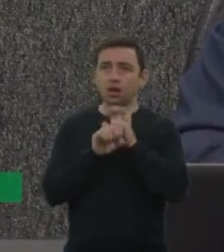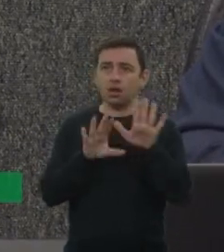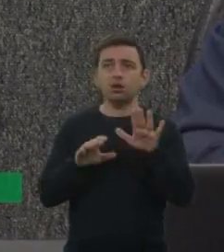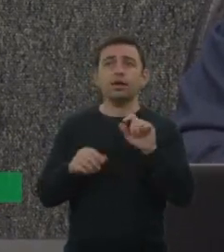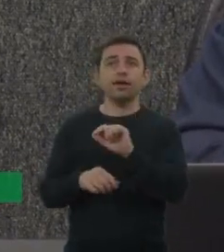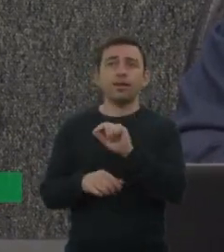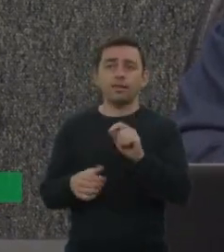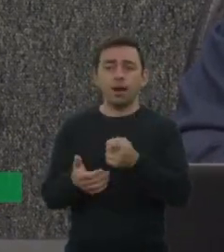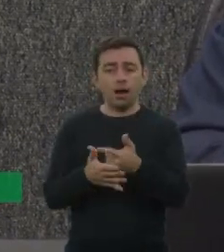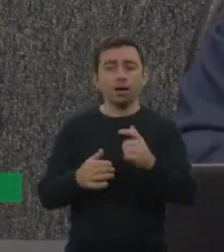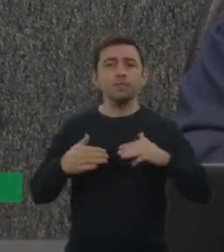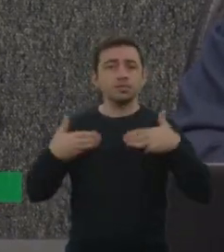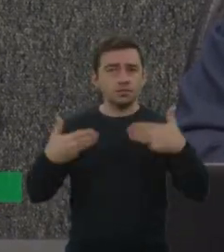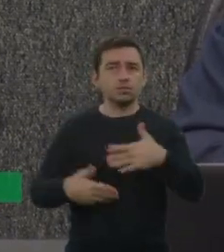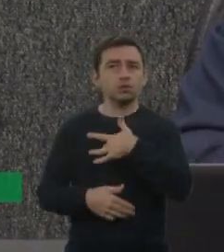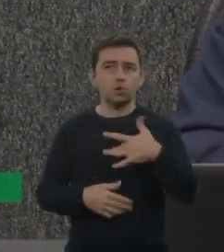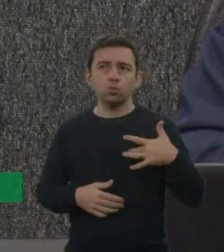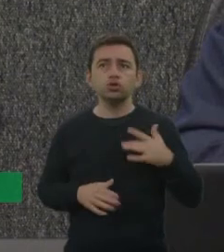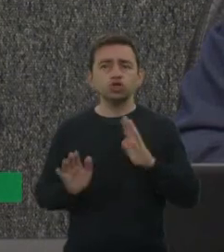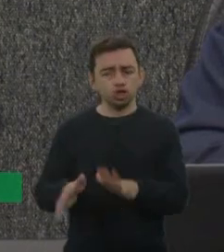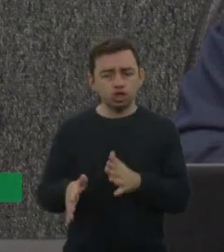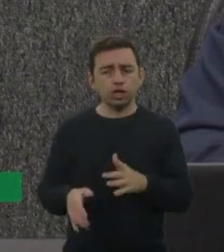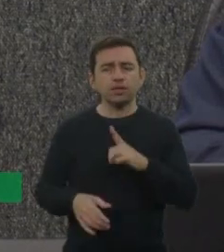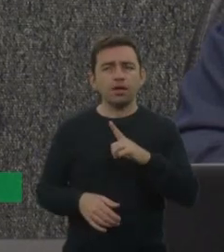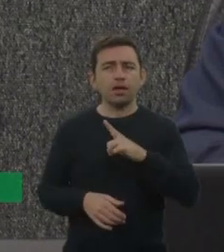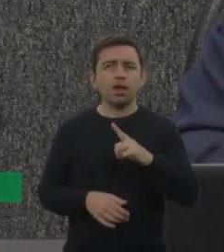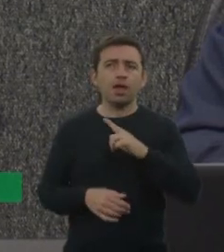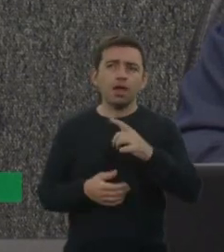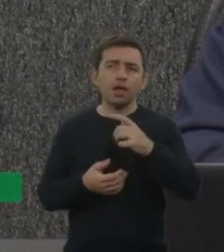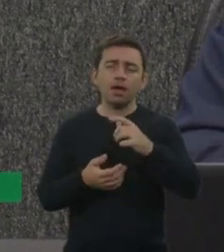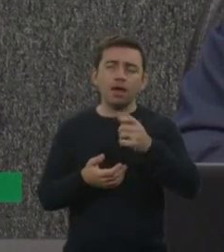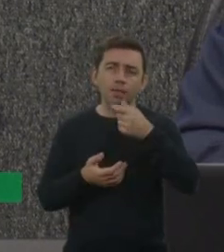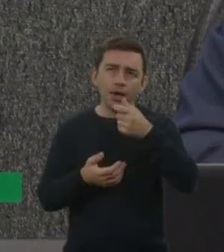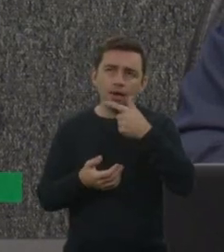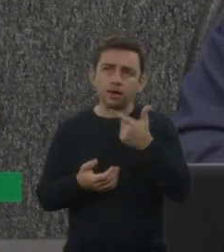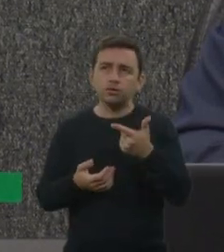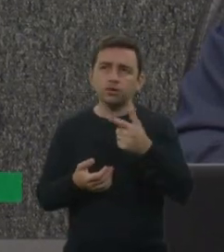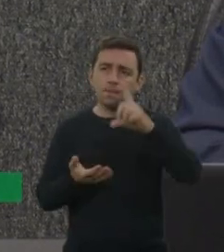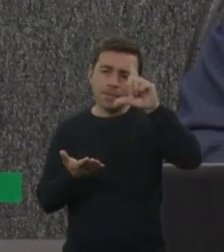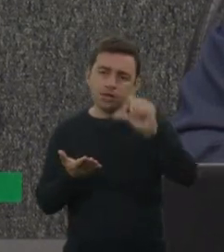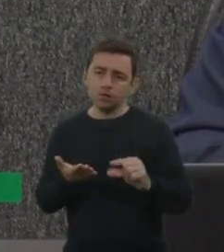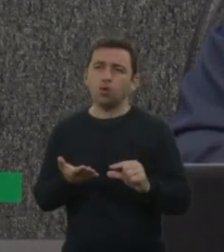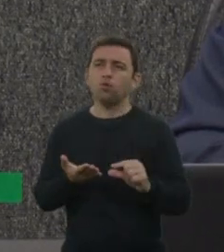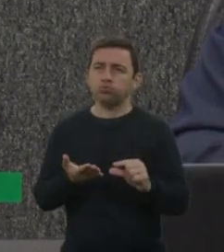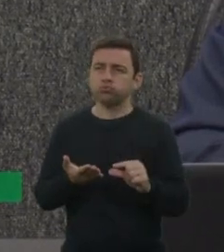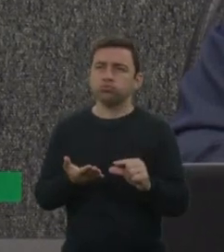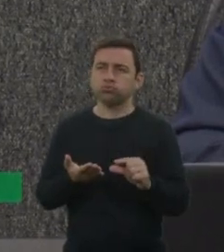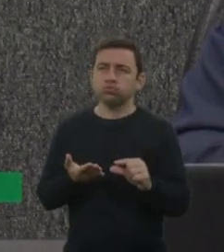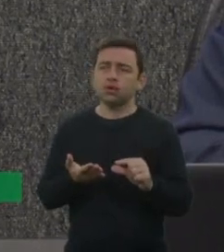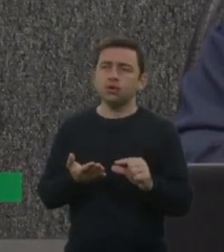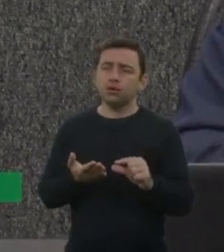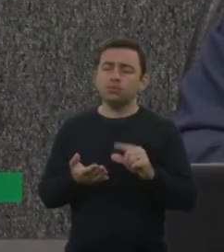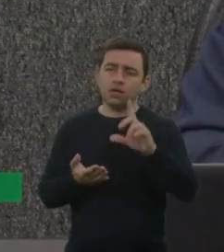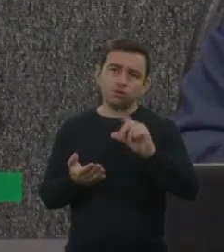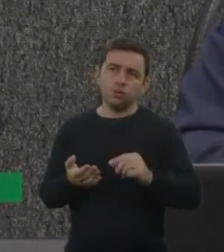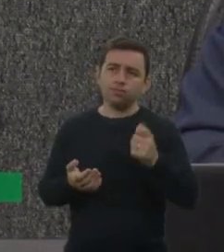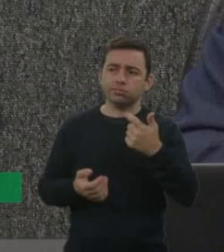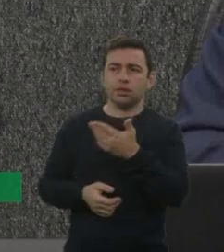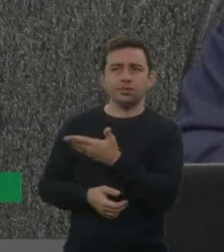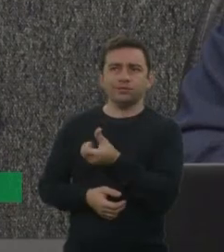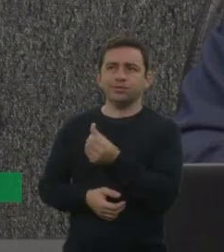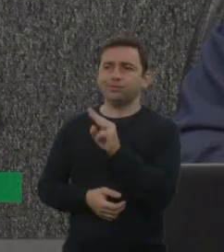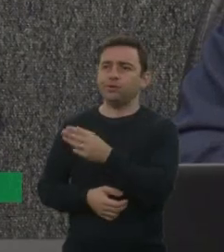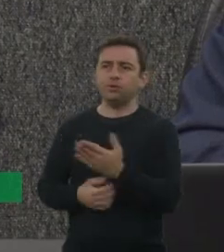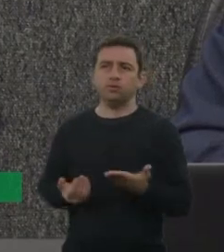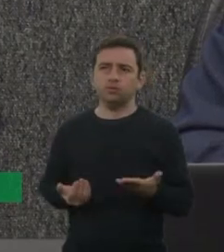é o Ministério da Saúde, que já está com a medicação num valor menor que a terapia gênica, que são os 6 milhões de reais. Agora, a